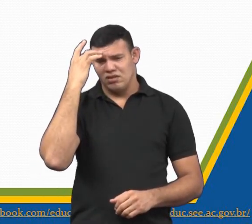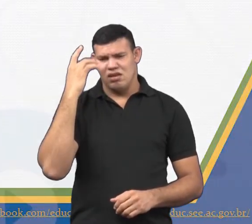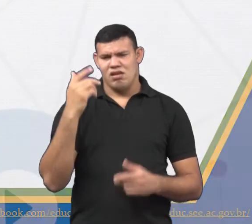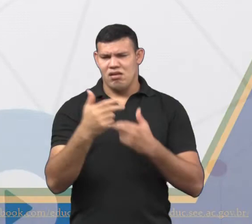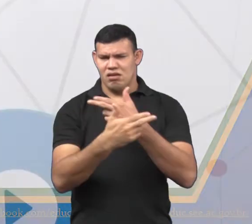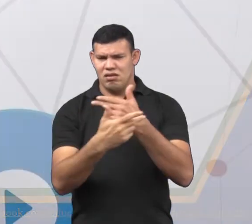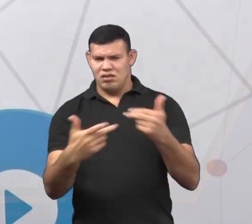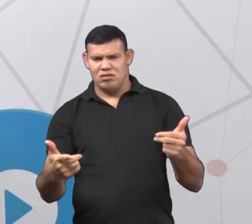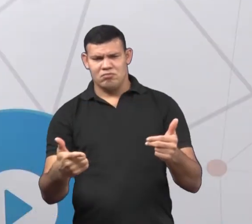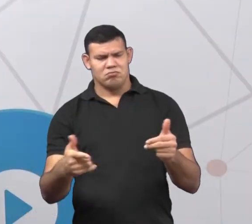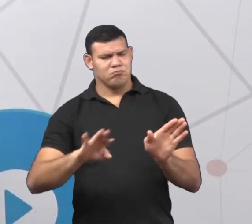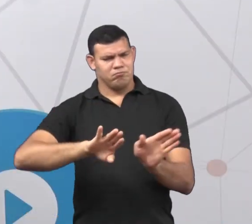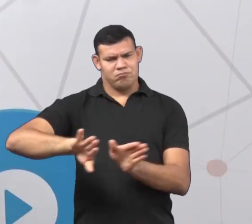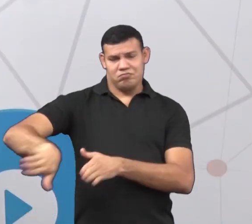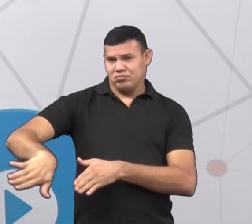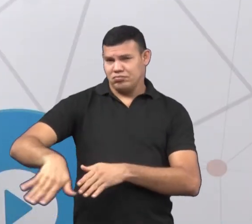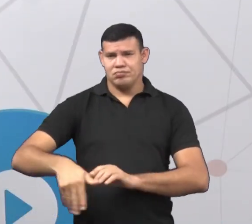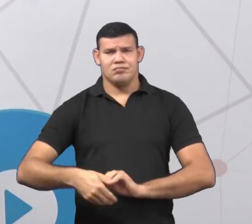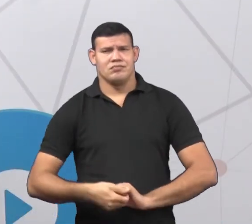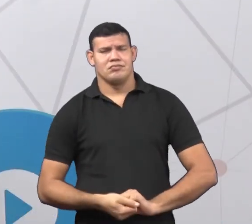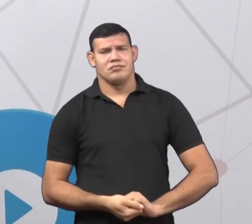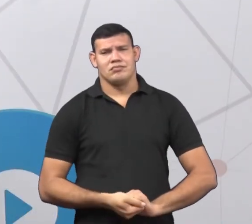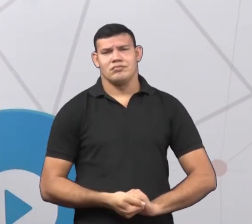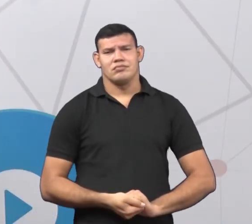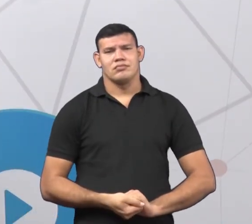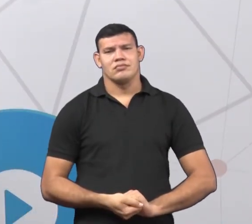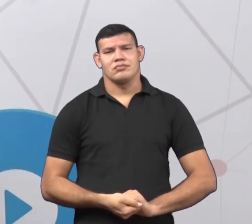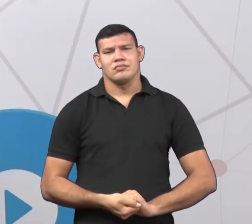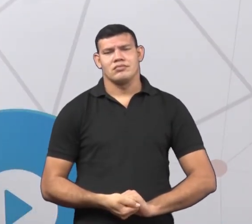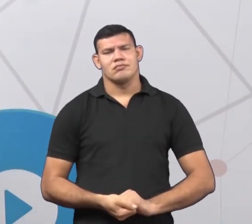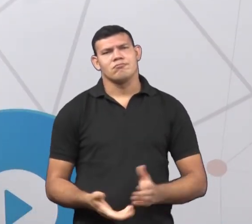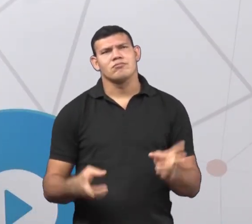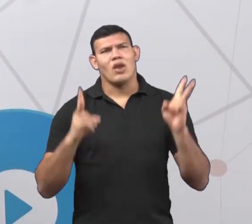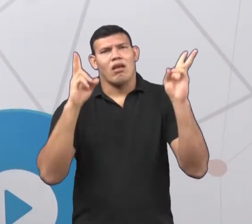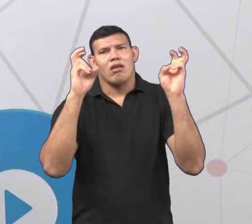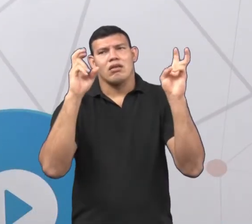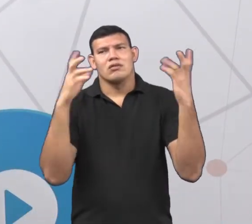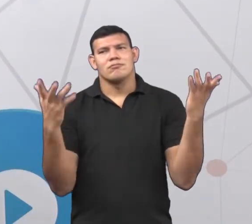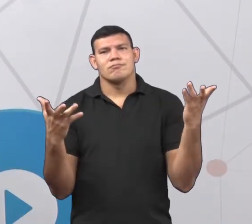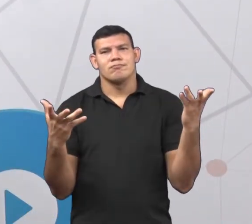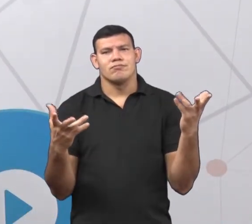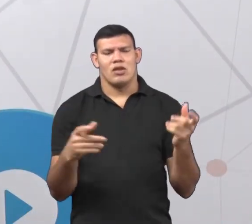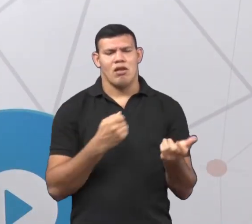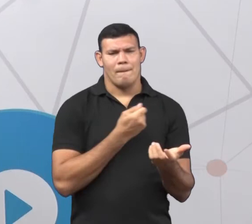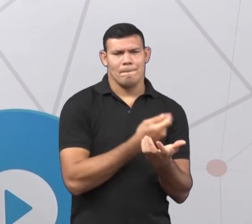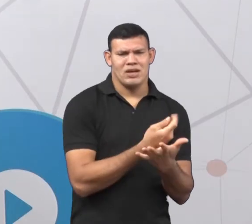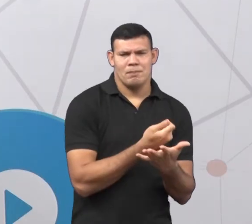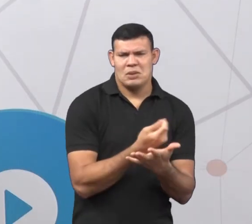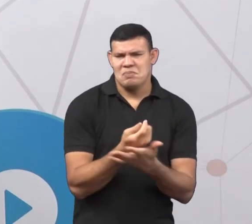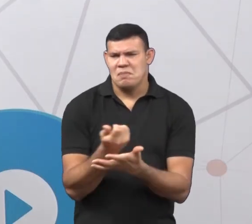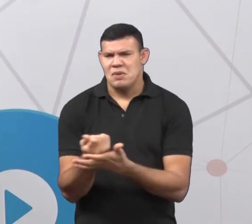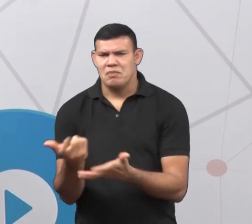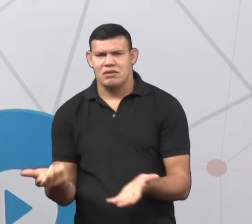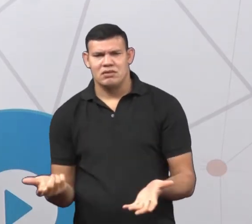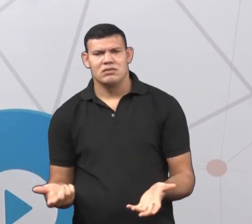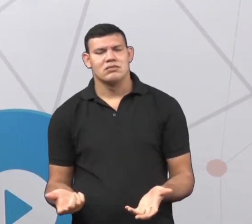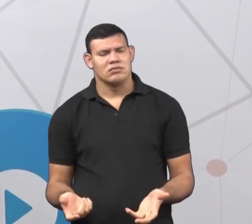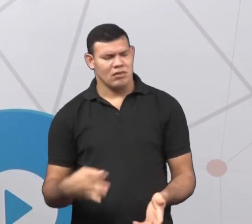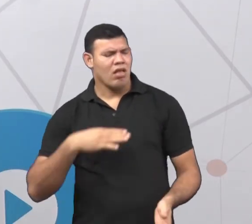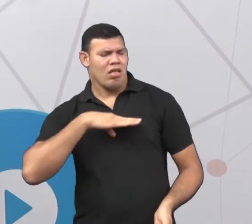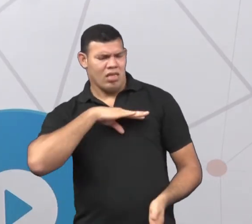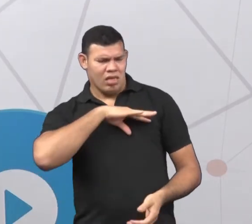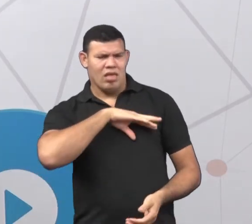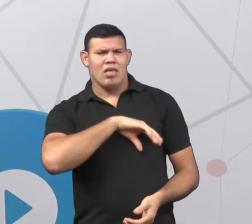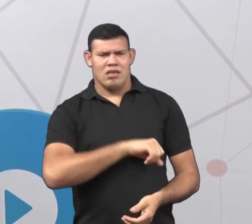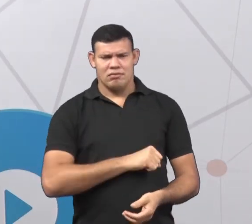só, o que ele pensa sobre determinado assunto, sobre as pessoas e o consumismo, por exemplo. Pienso que debemos